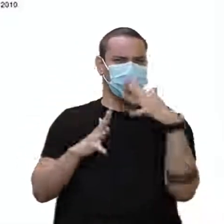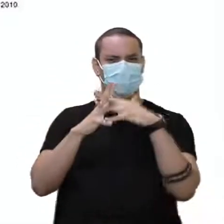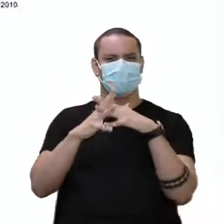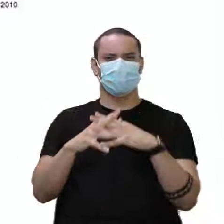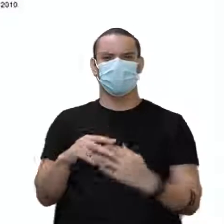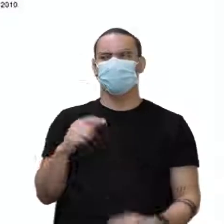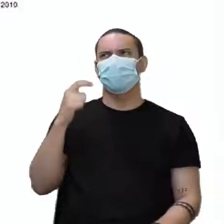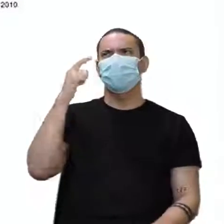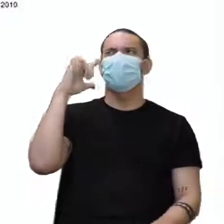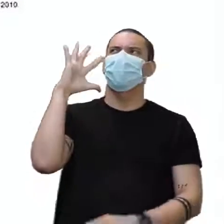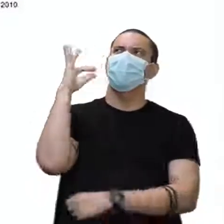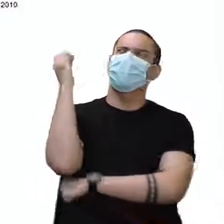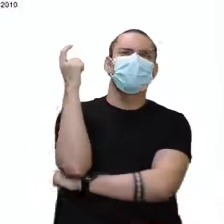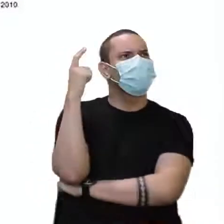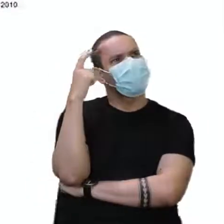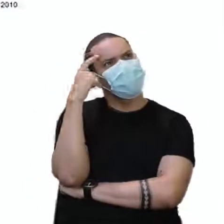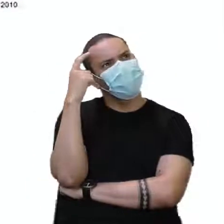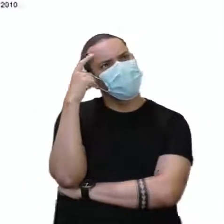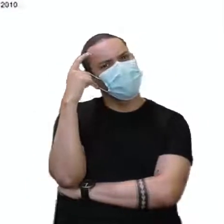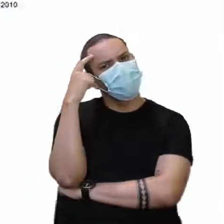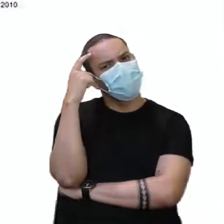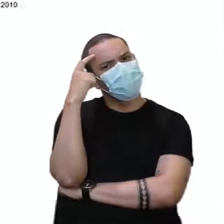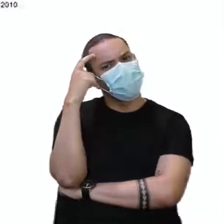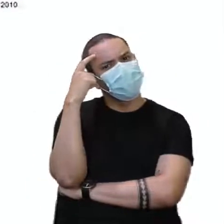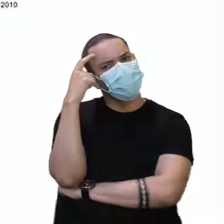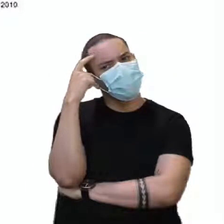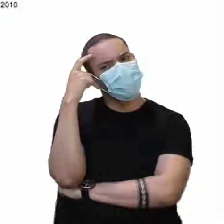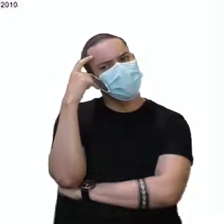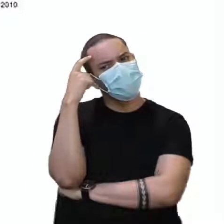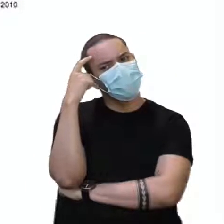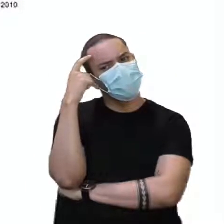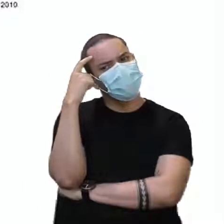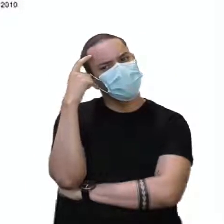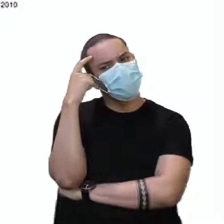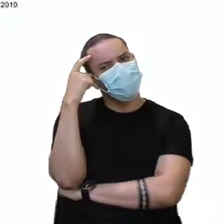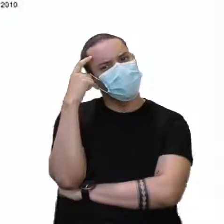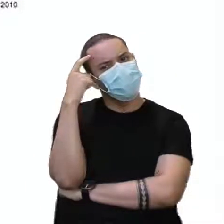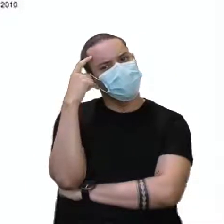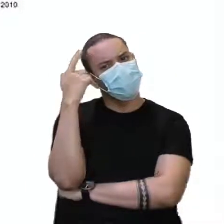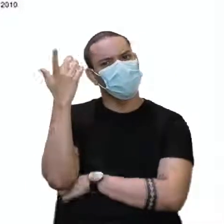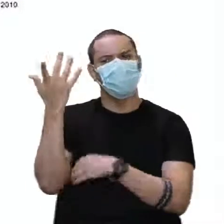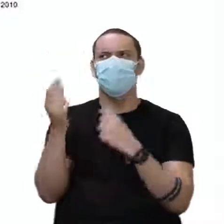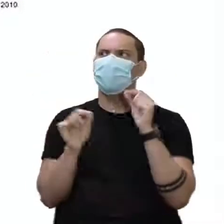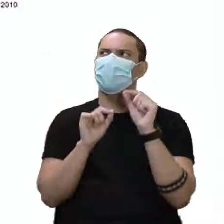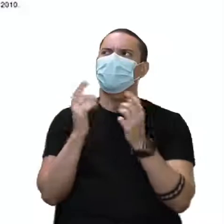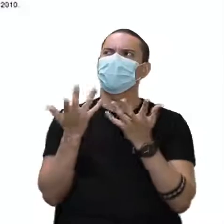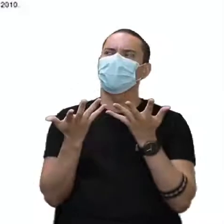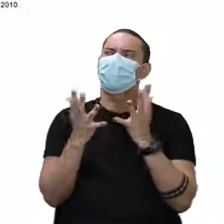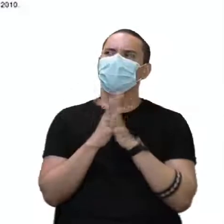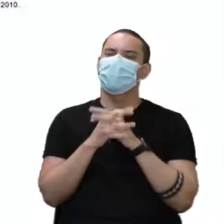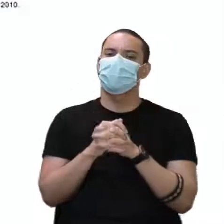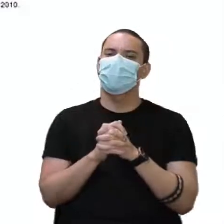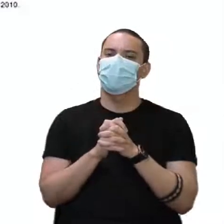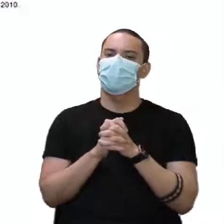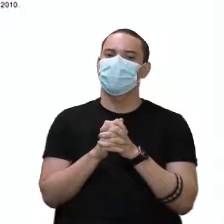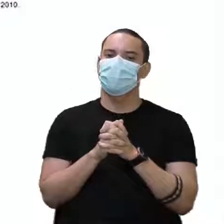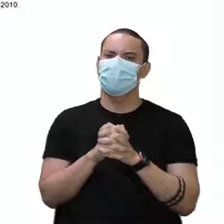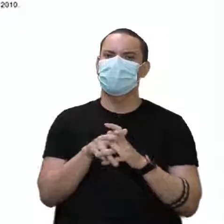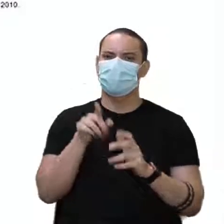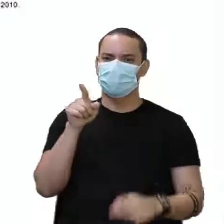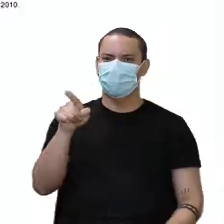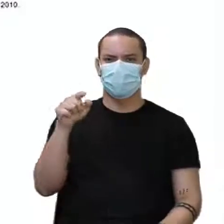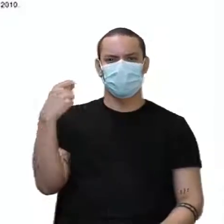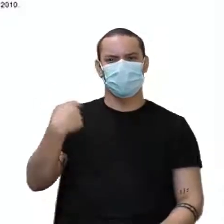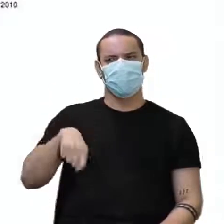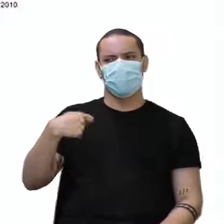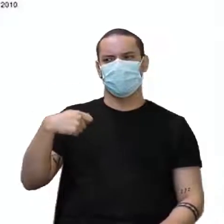Garfield pensa, né, o balãozinho aqui de pensamento, ele pensa o seguinte, you will have to be more specific. Você terá que